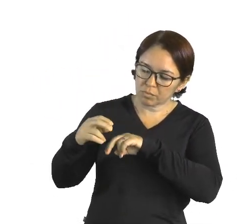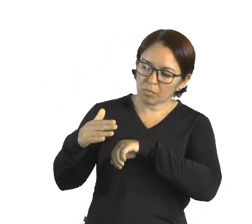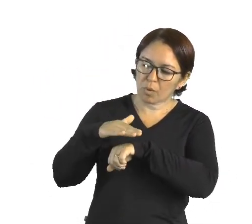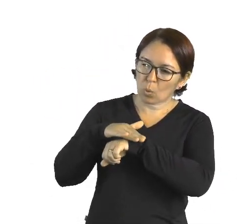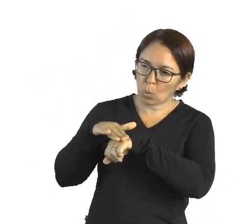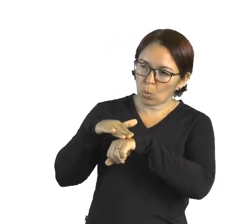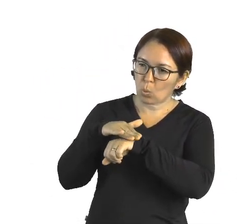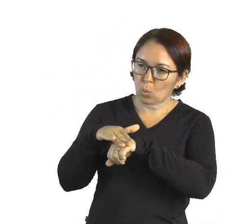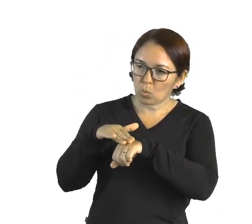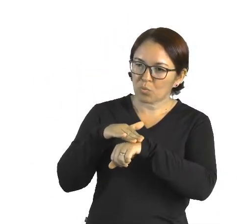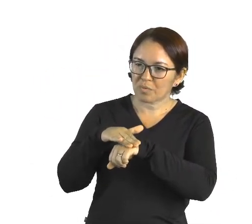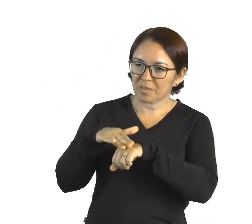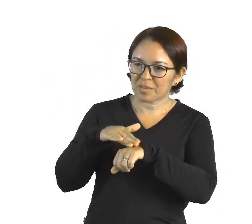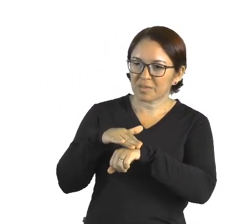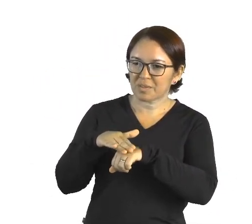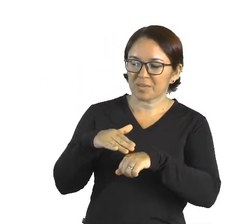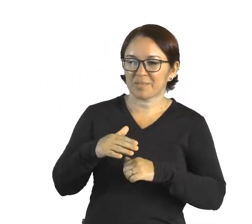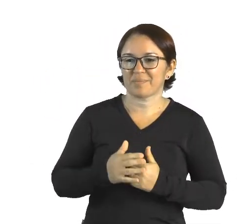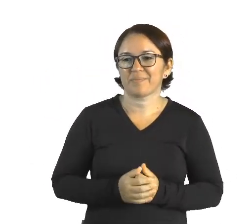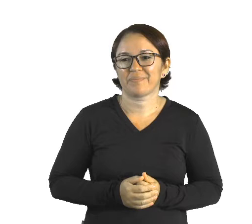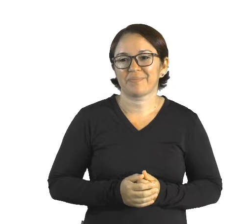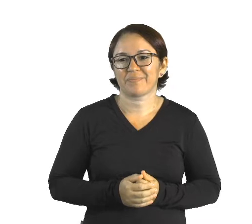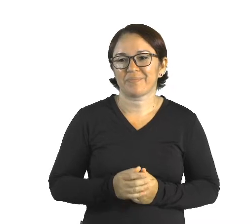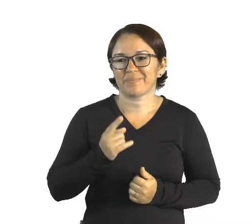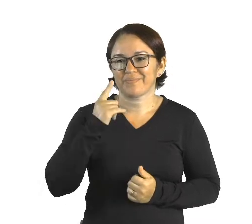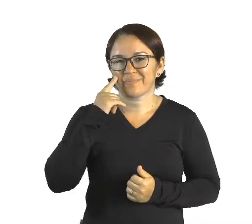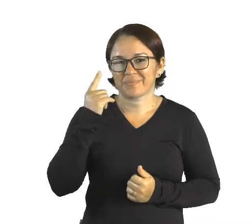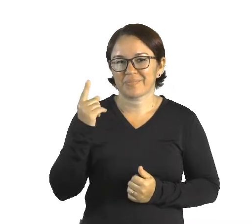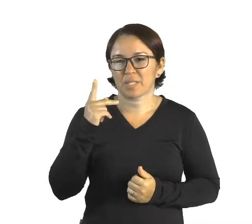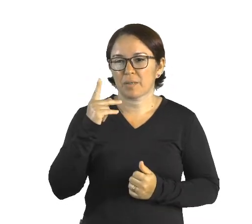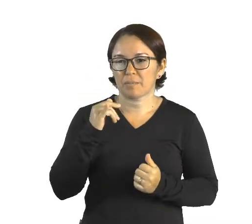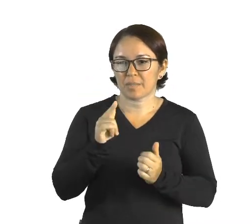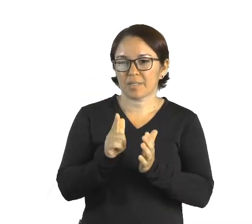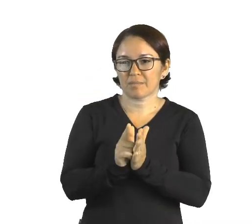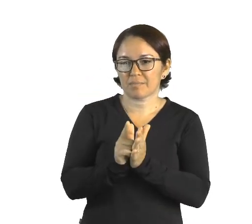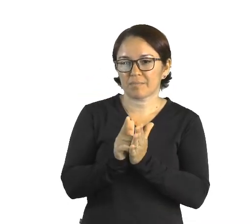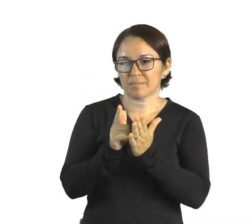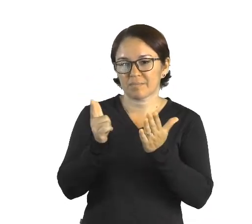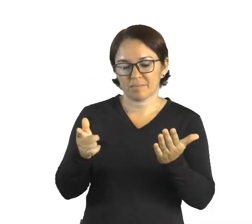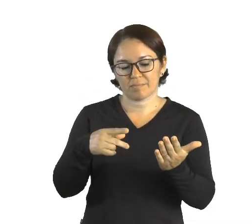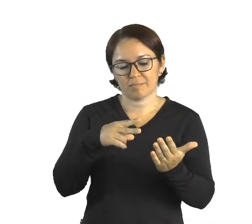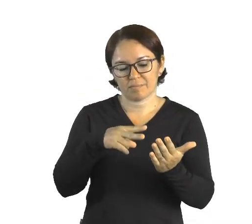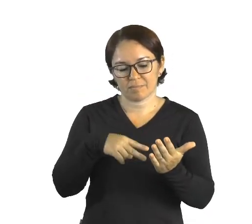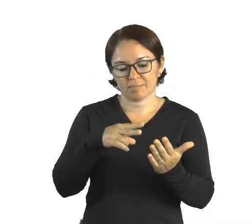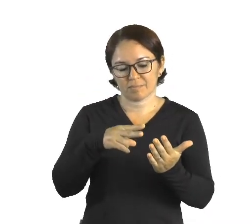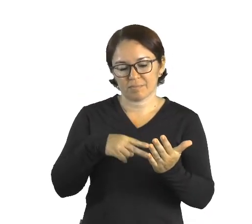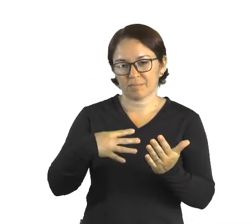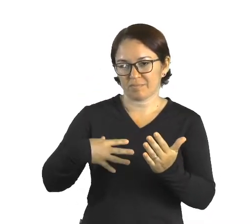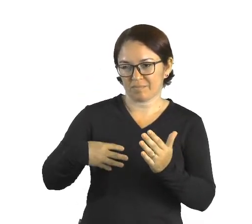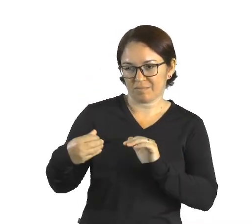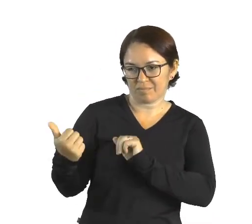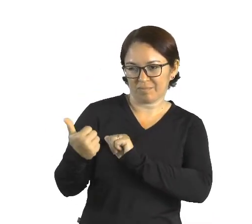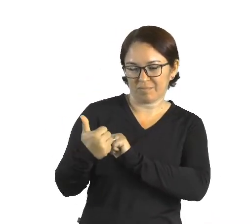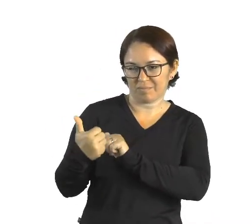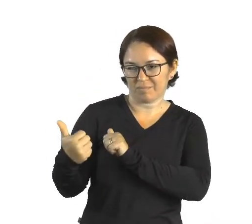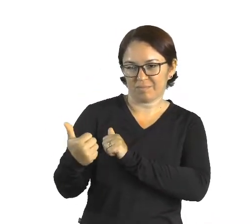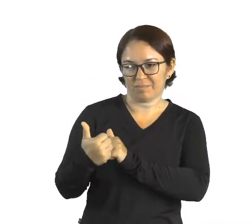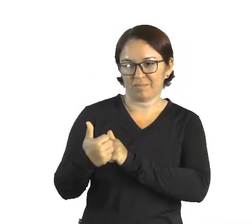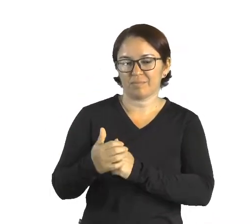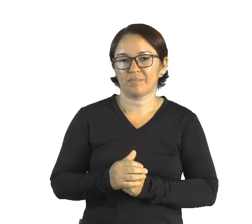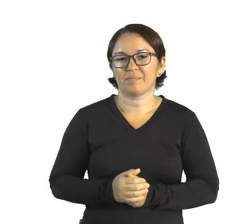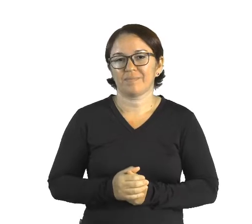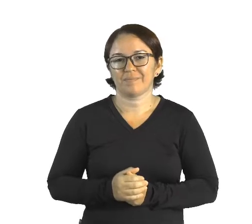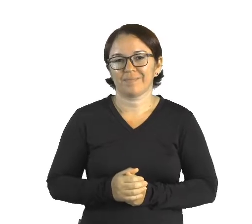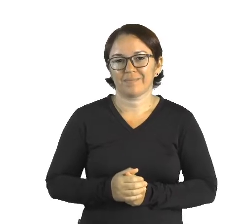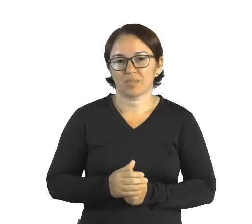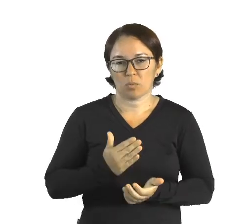lendo o jornal, e o pai com o filhote no colo. Certo? Então nós vamos à história. E Francisquinha, se eu